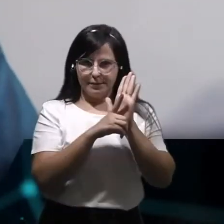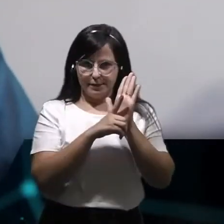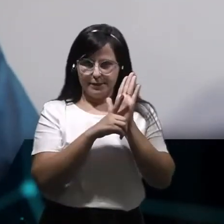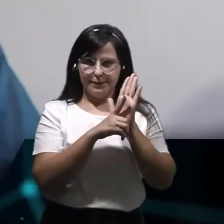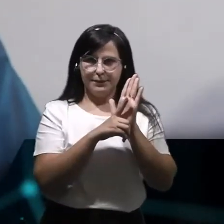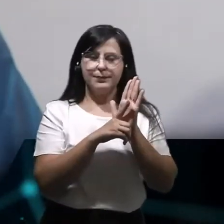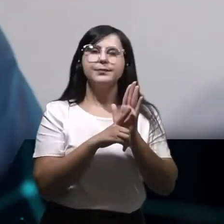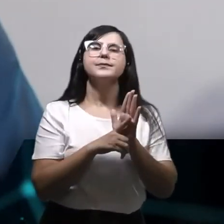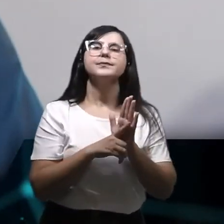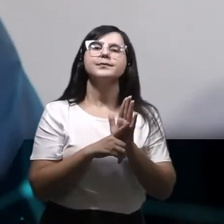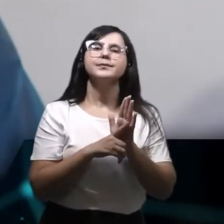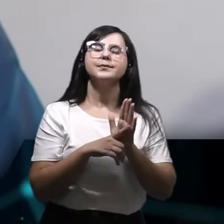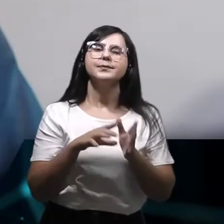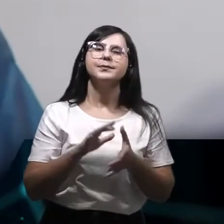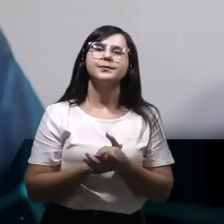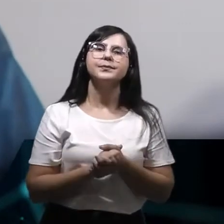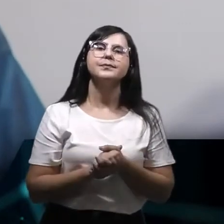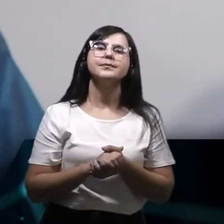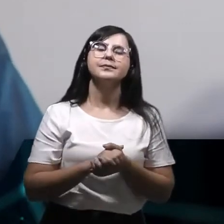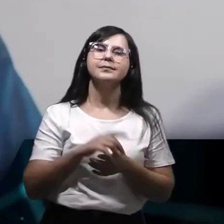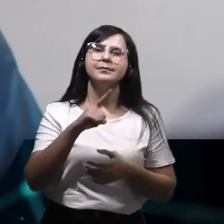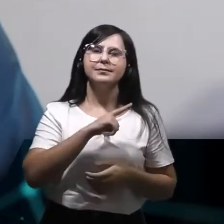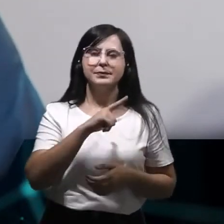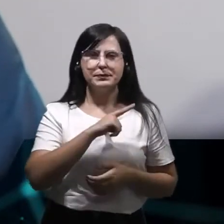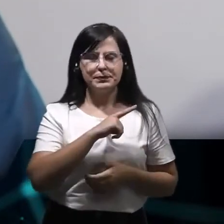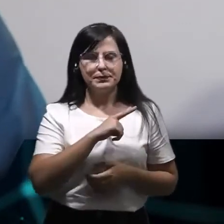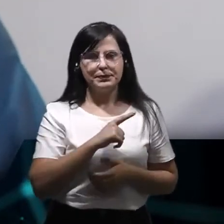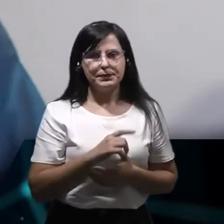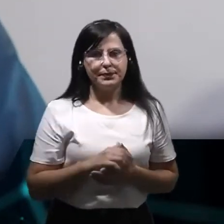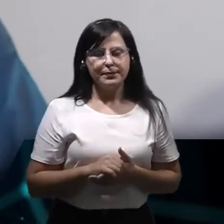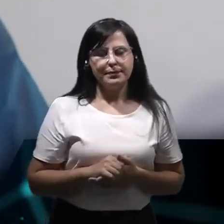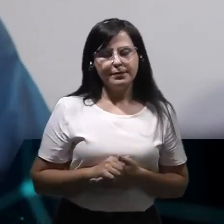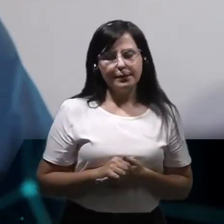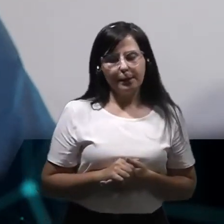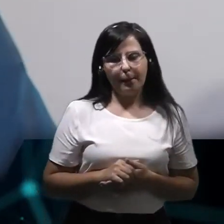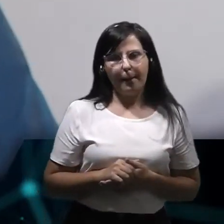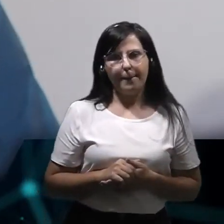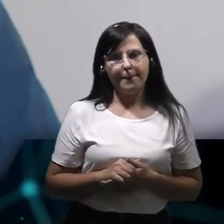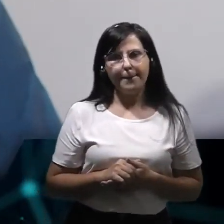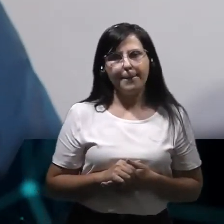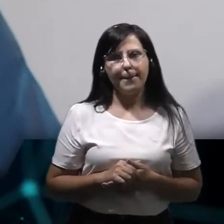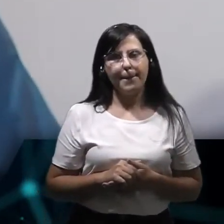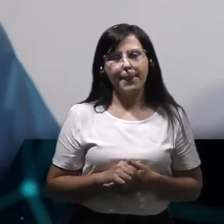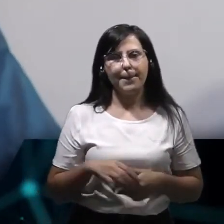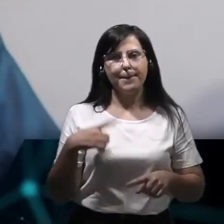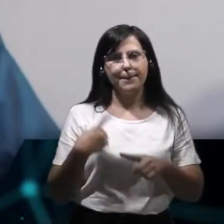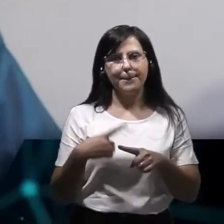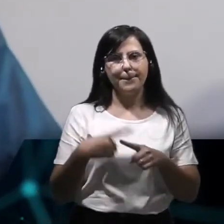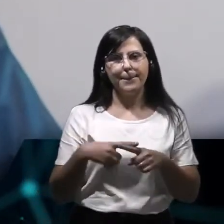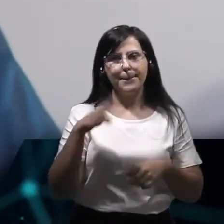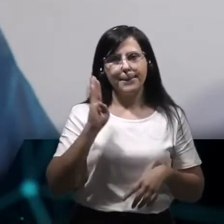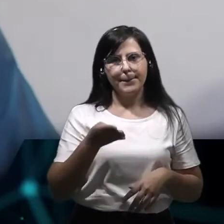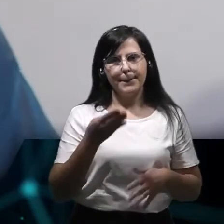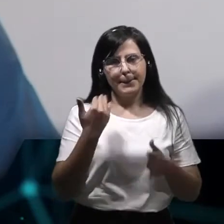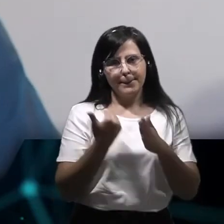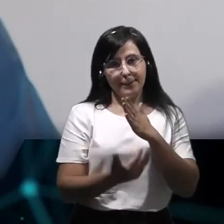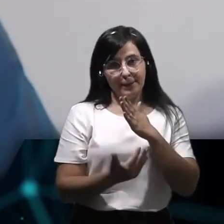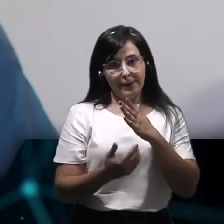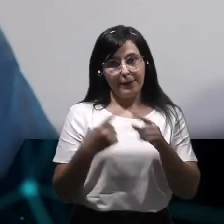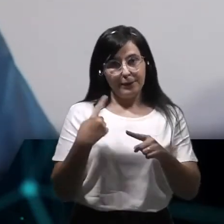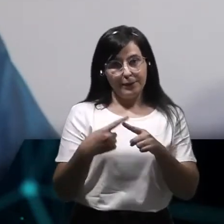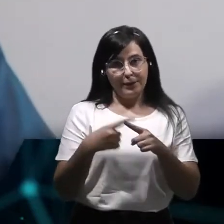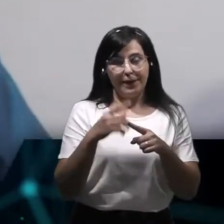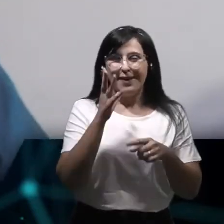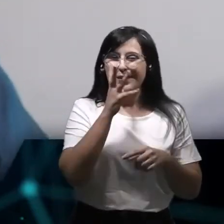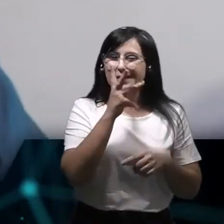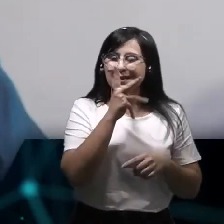um direito adquirido por eles, onde a gente sabe que esse direito está sendo tirado. Como eu já falei aqui, é atraso de